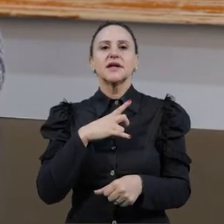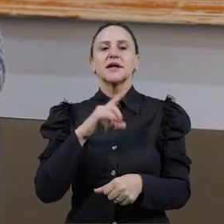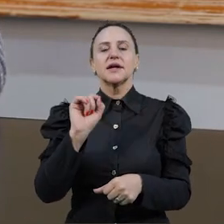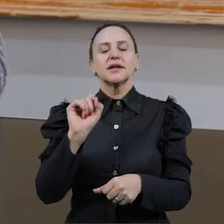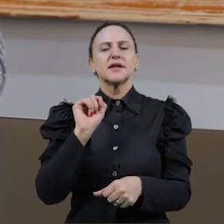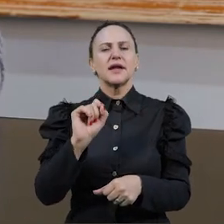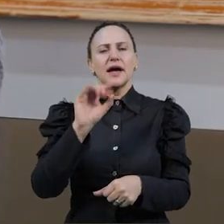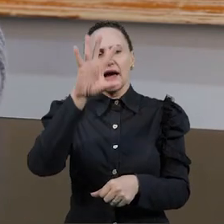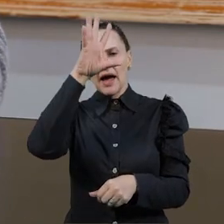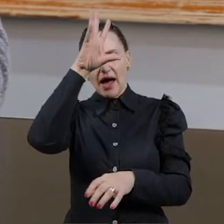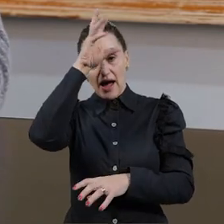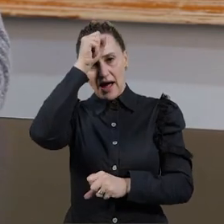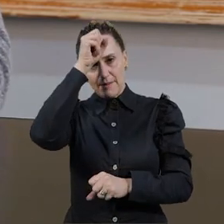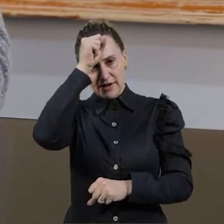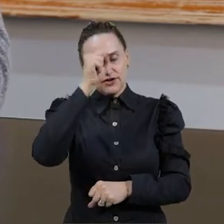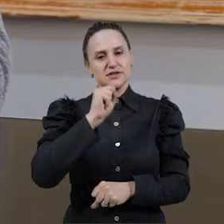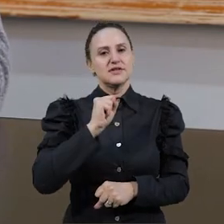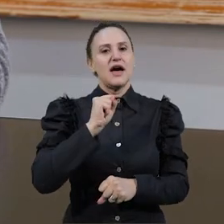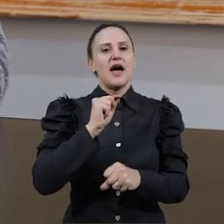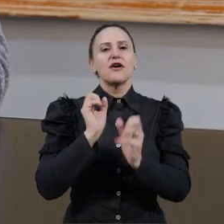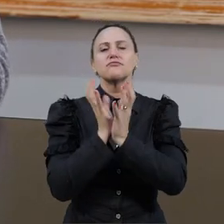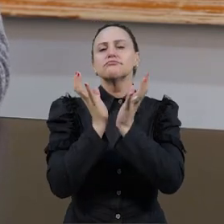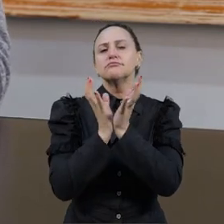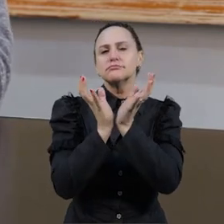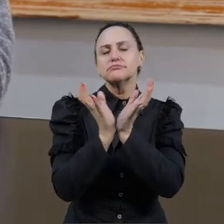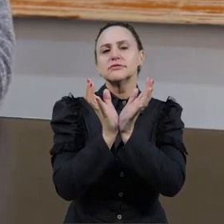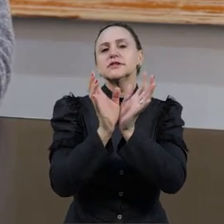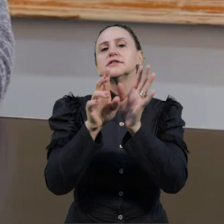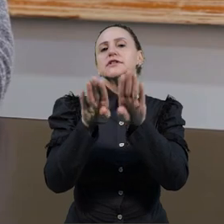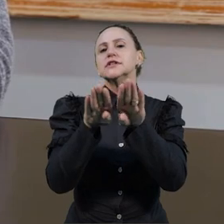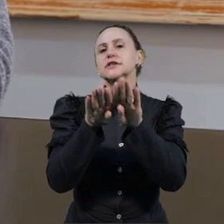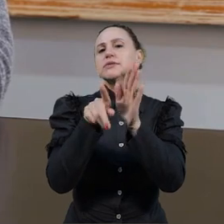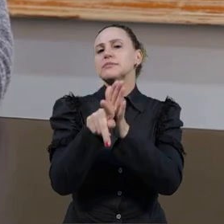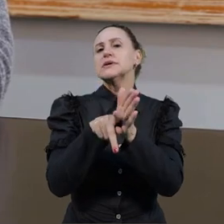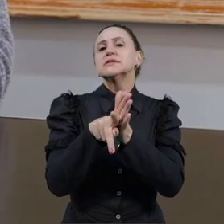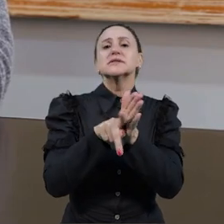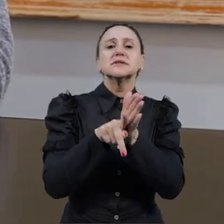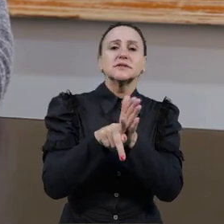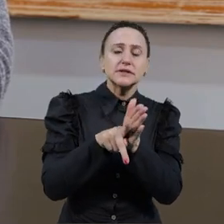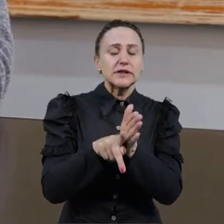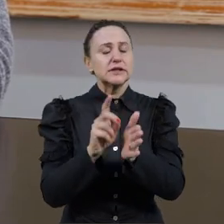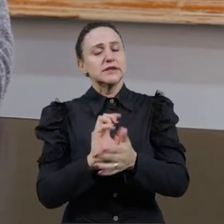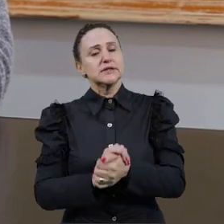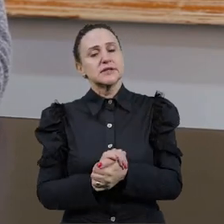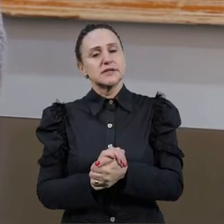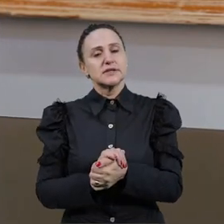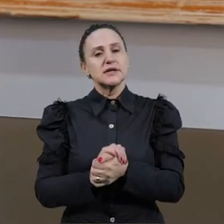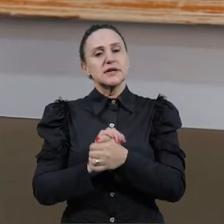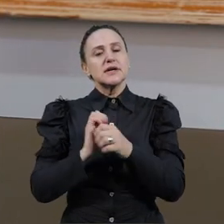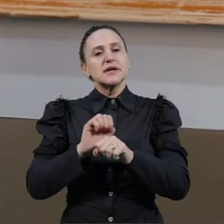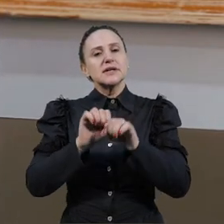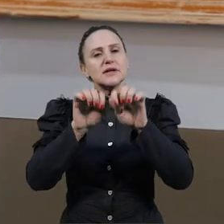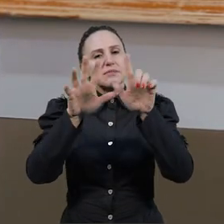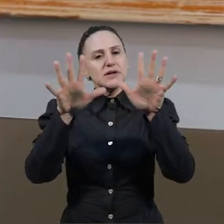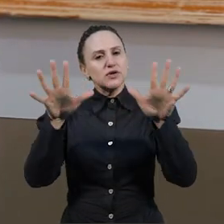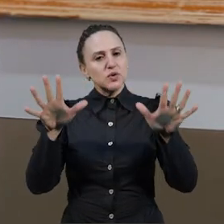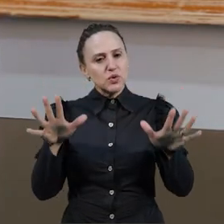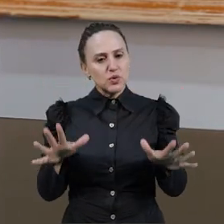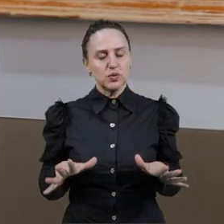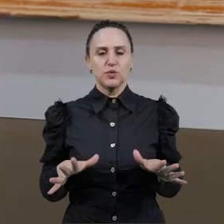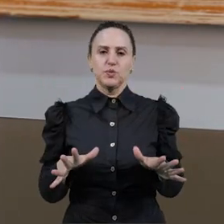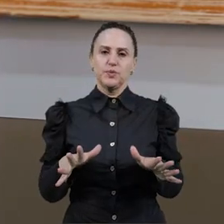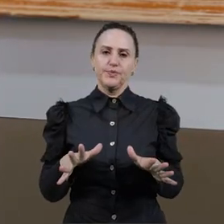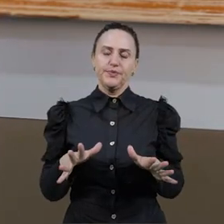colaborativa de pesquisa e em virtude da amplitude e da complexidade